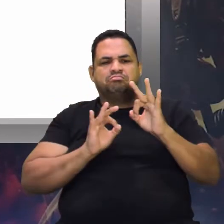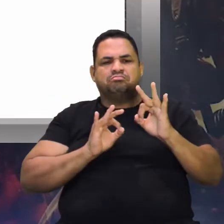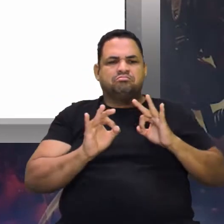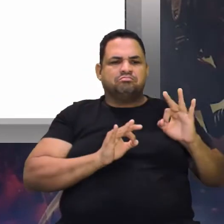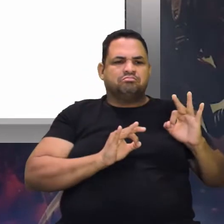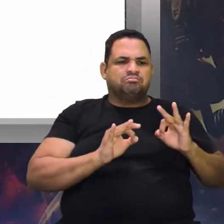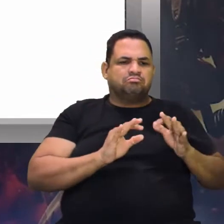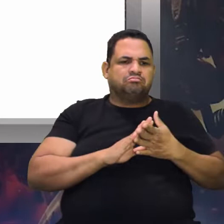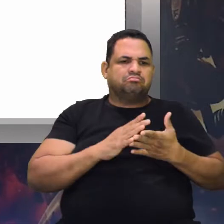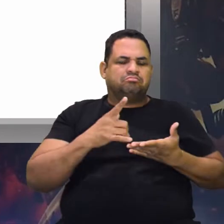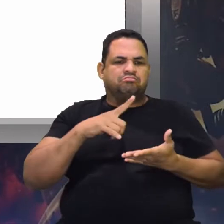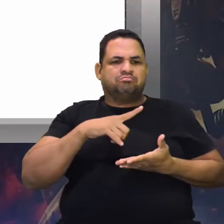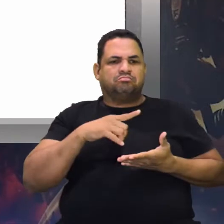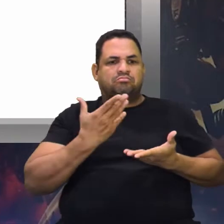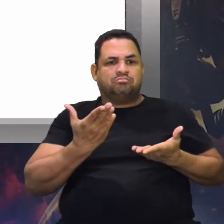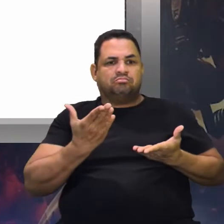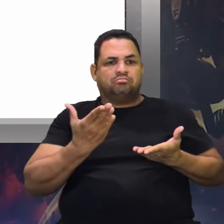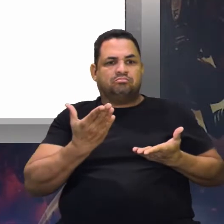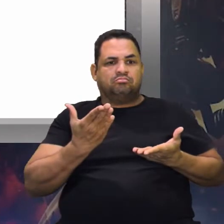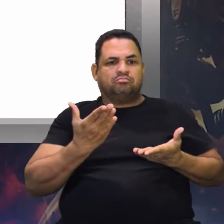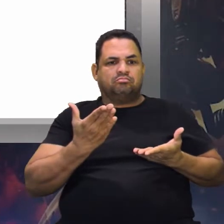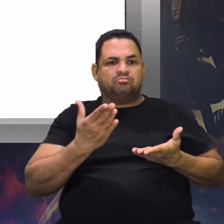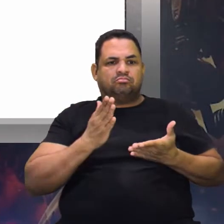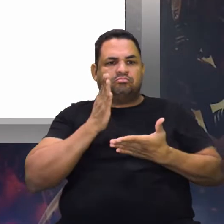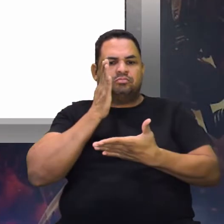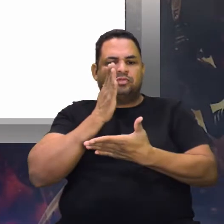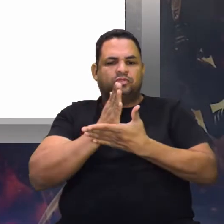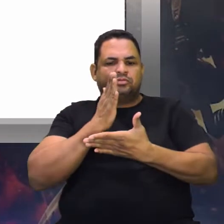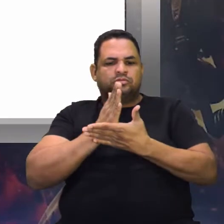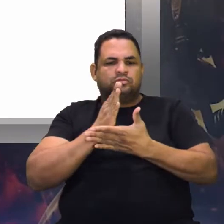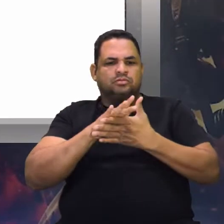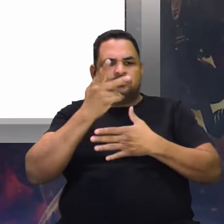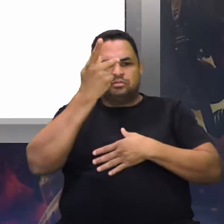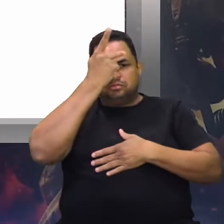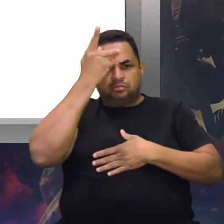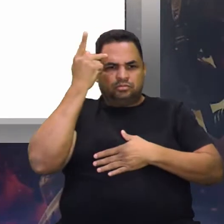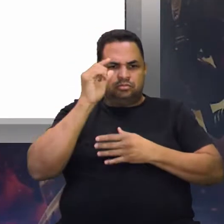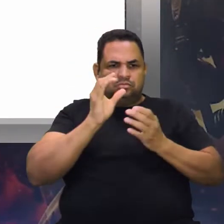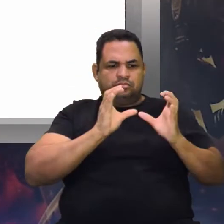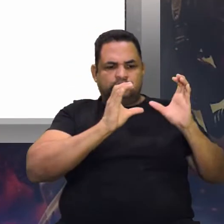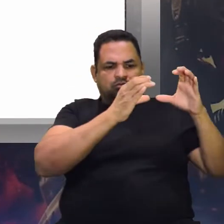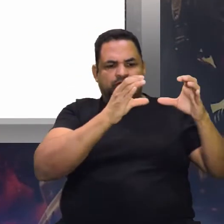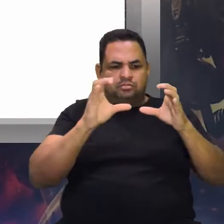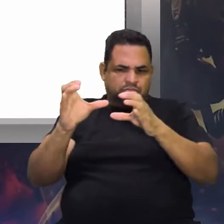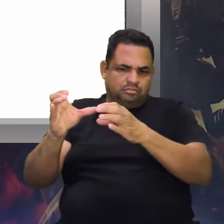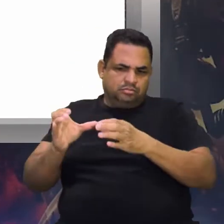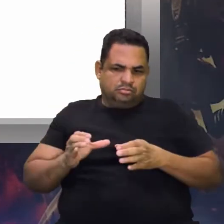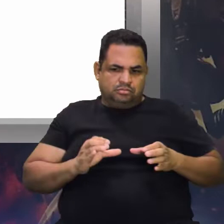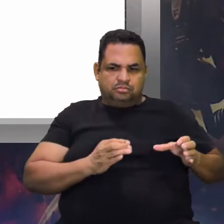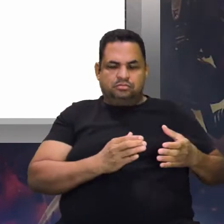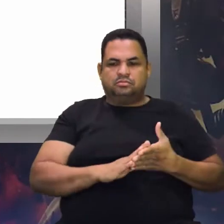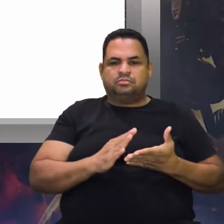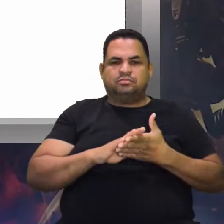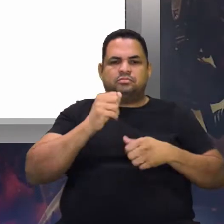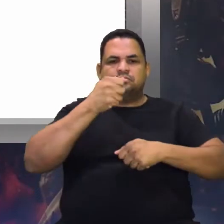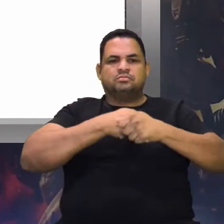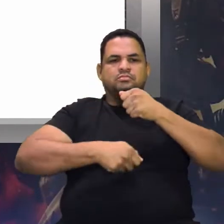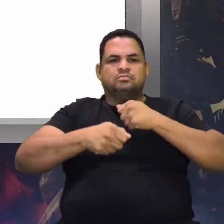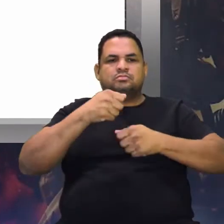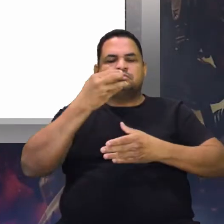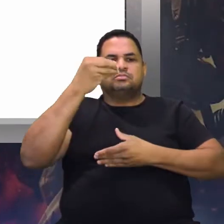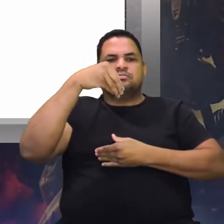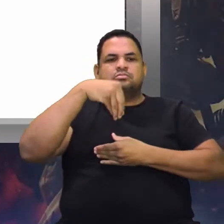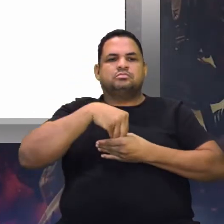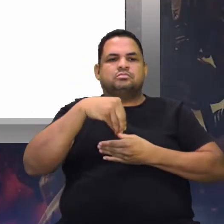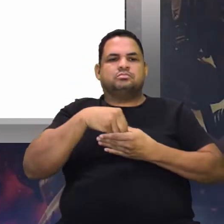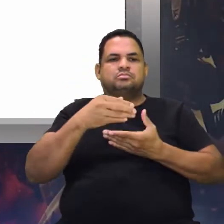e chegou de uma hora para outra e disseram, não, vamos dividir essas pessoas em pequenas unidades administrativas dentro daqui